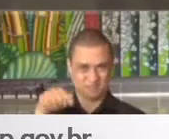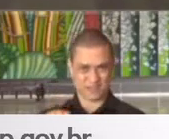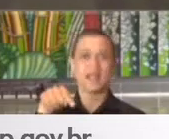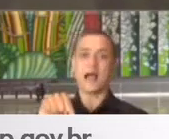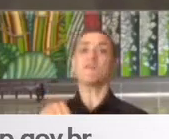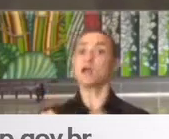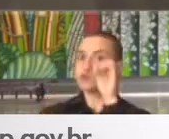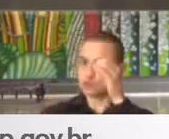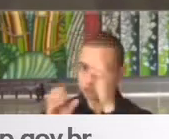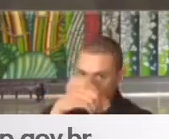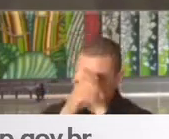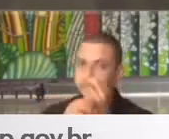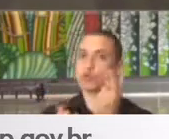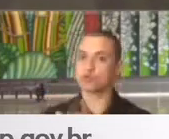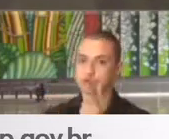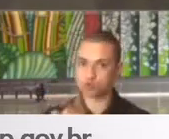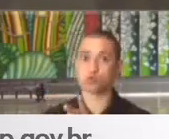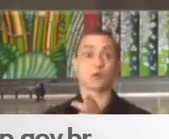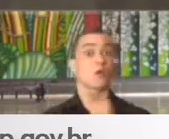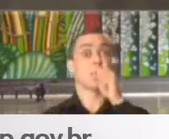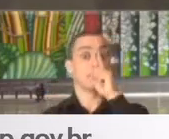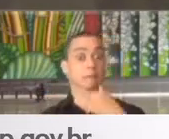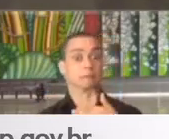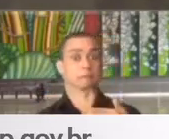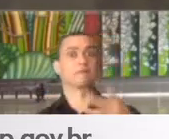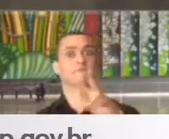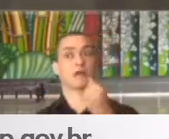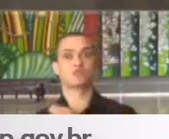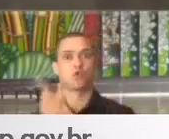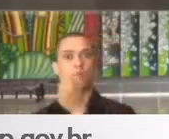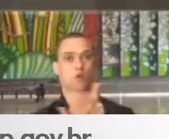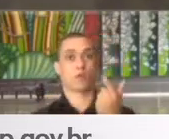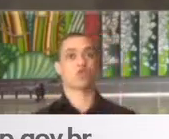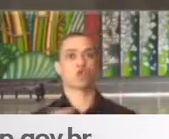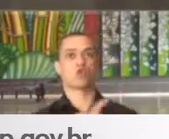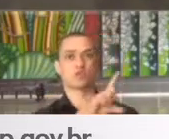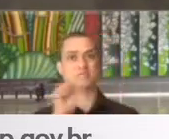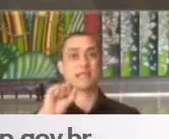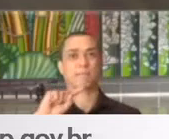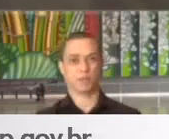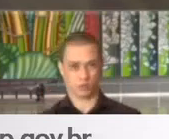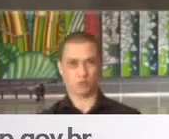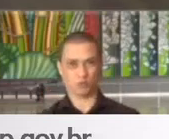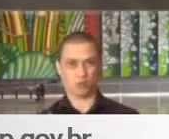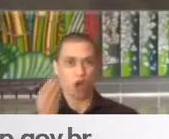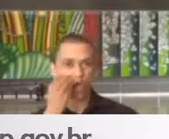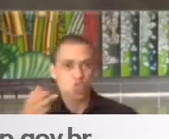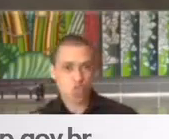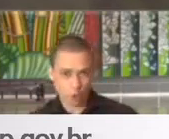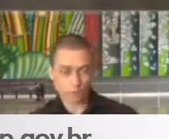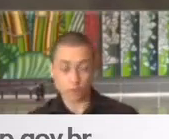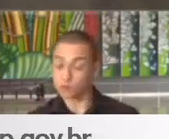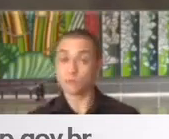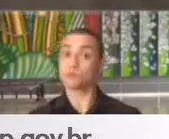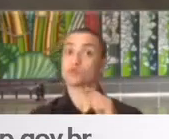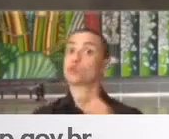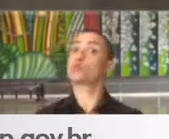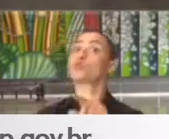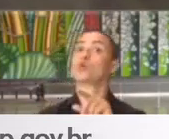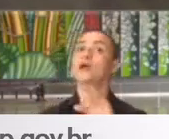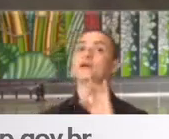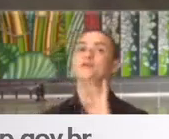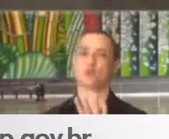para o momento pior da crise com a aquisição desses 100 mil testes, não só para a população